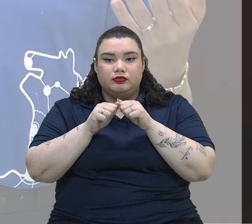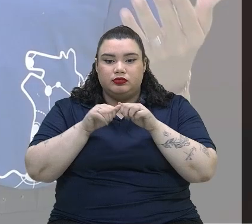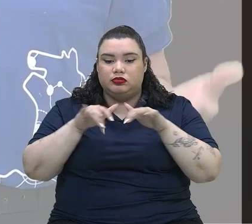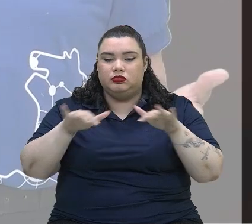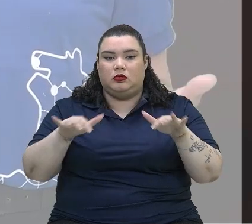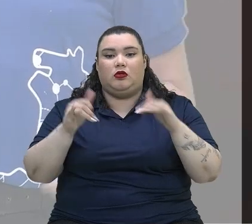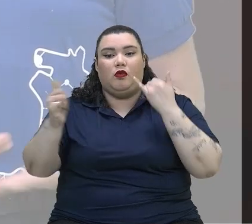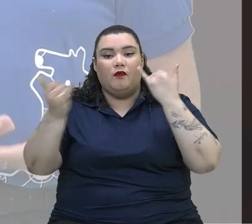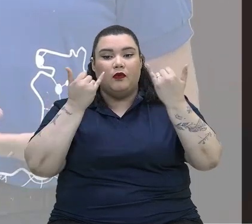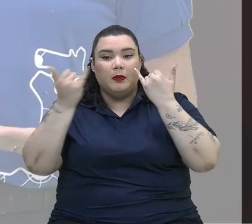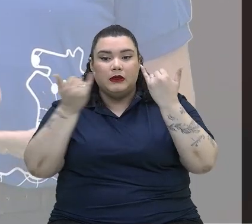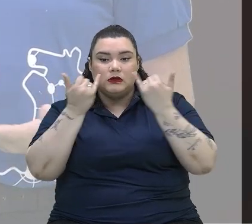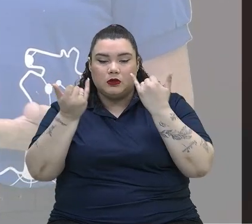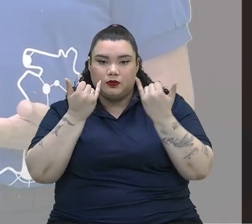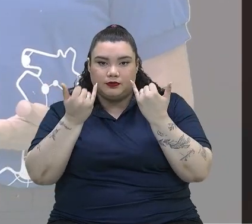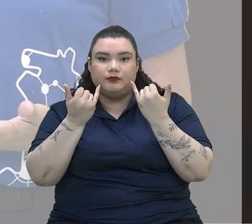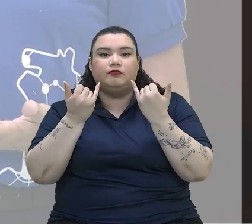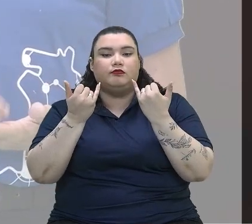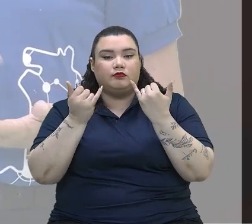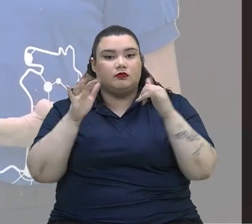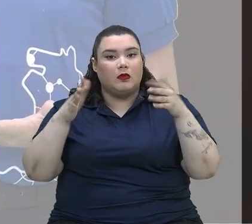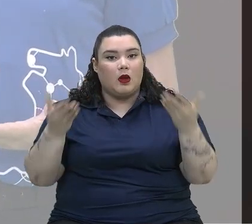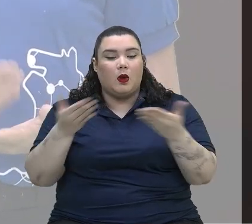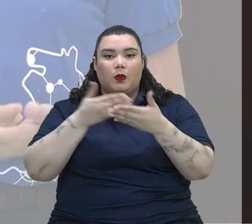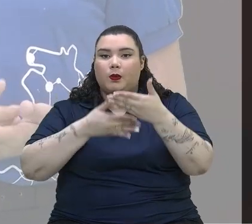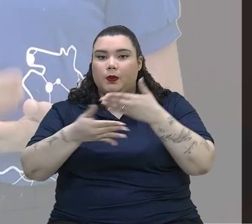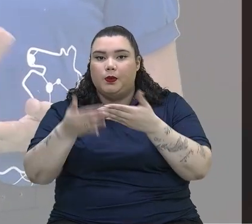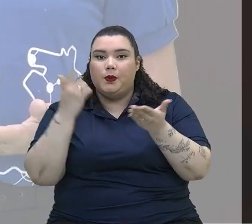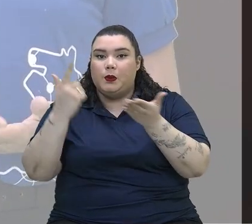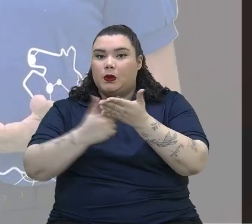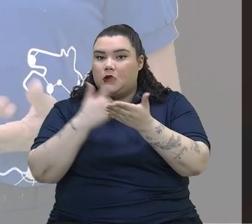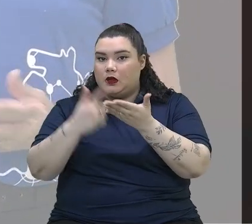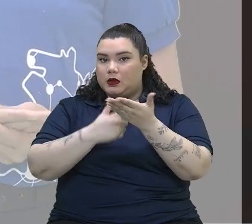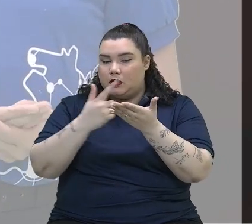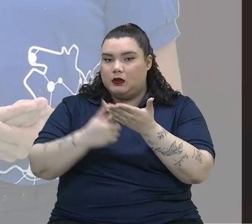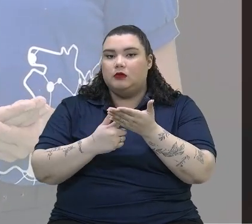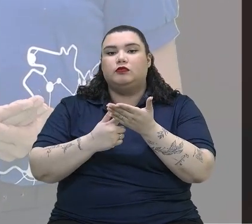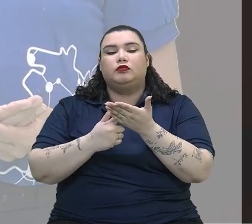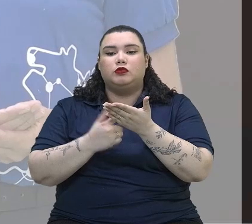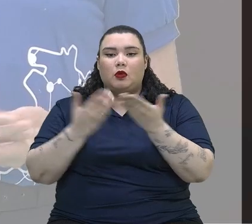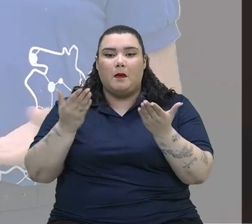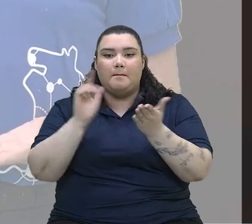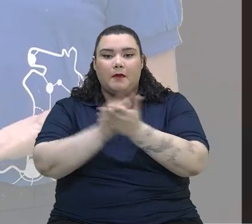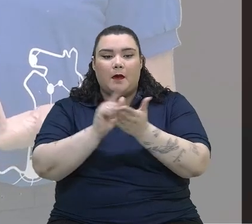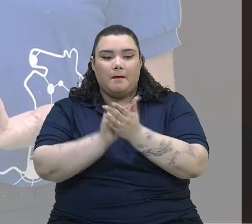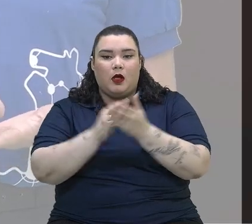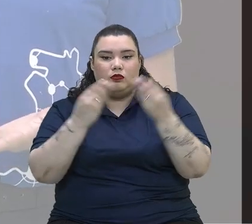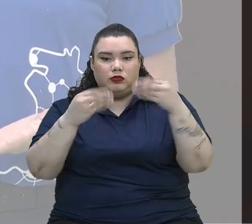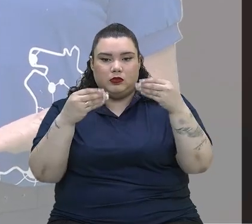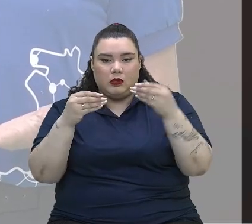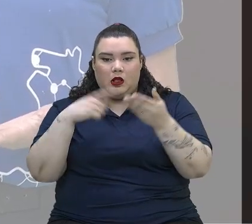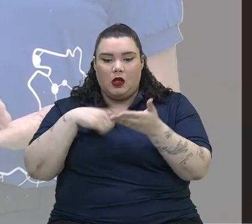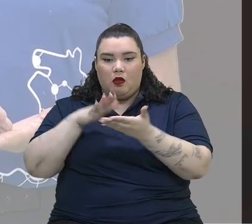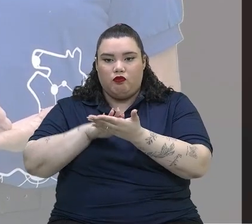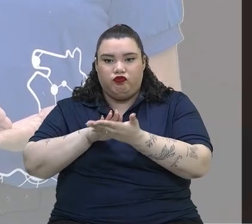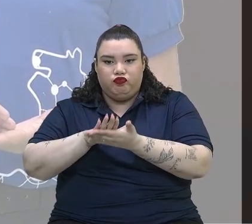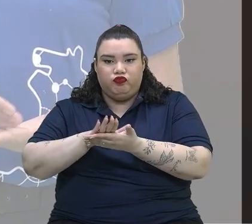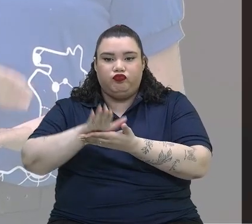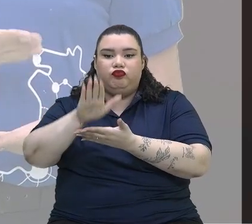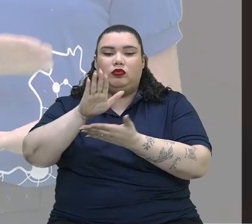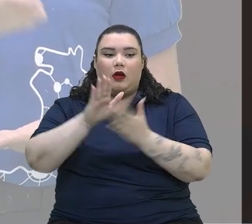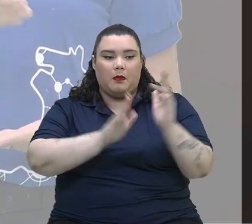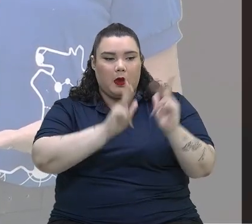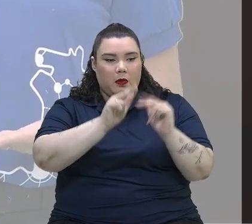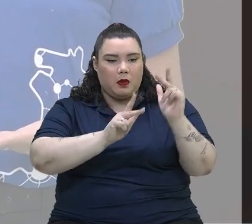informação. A partir do momento que um livro, que um panfleto, ele é impresso, que ele é